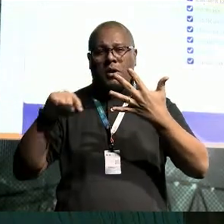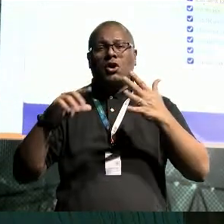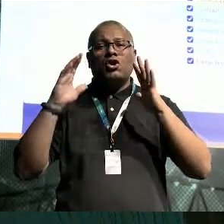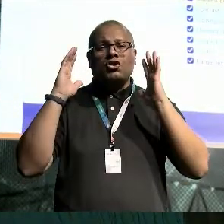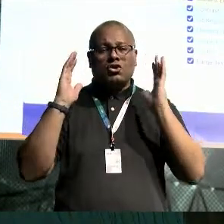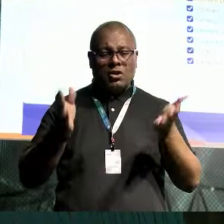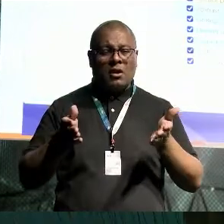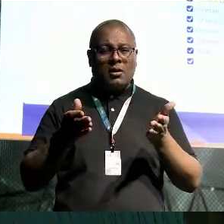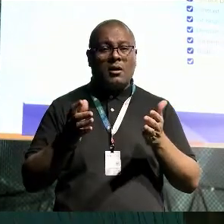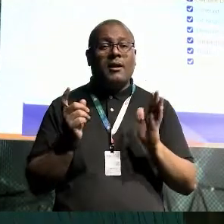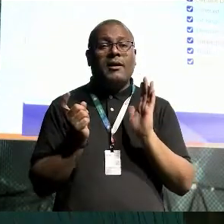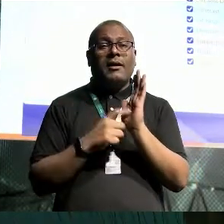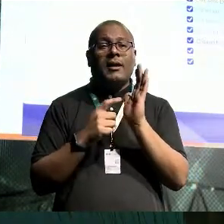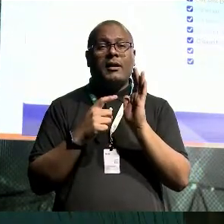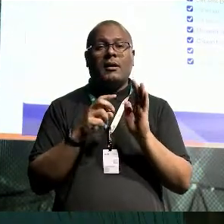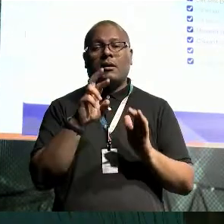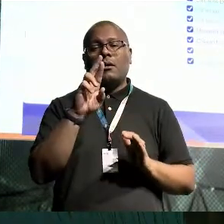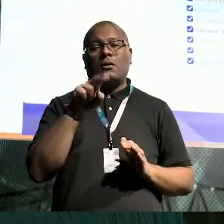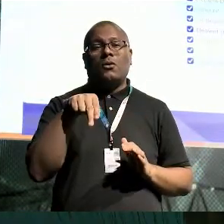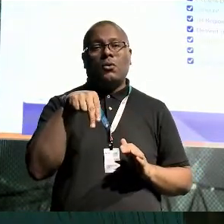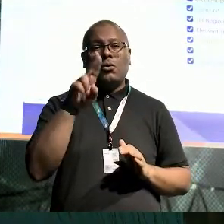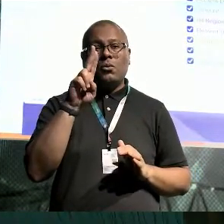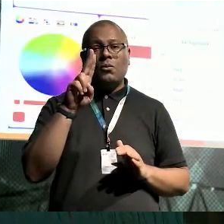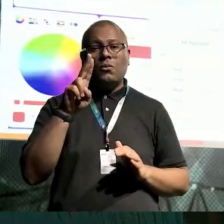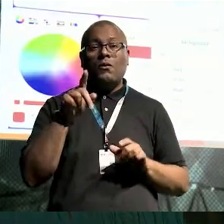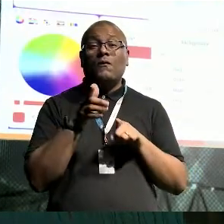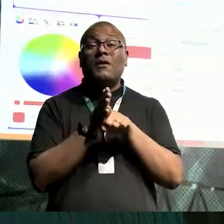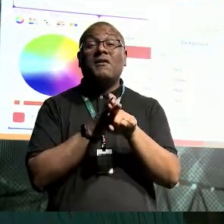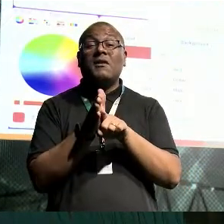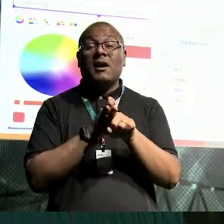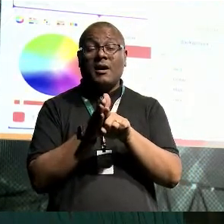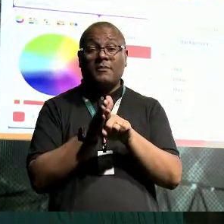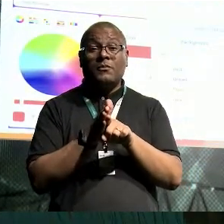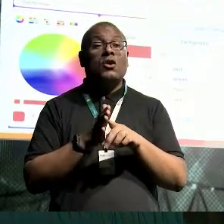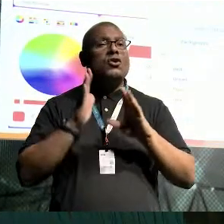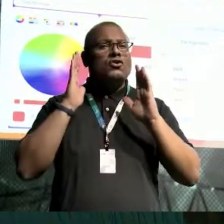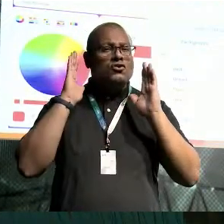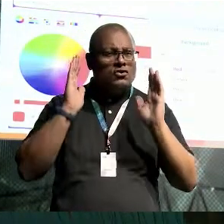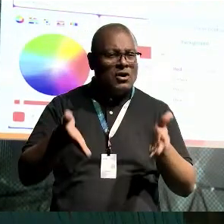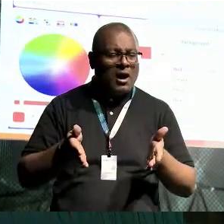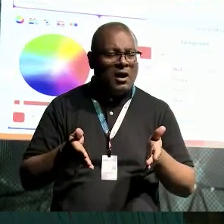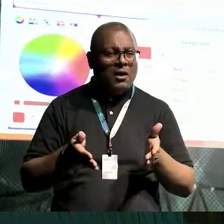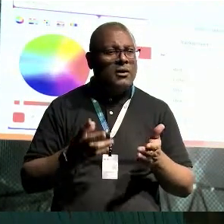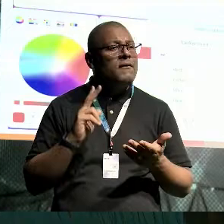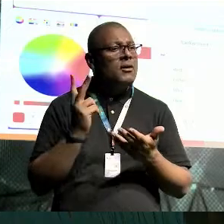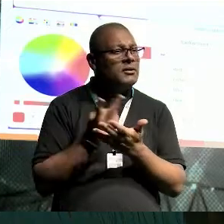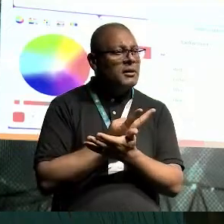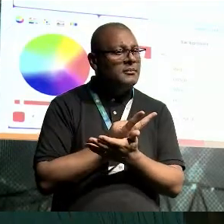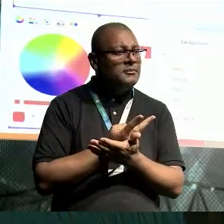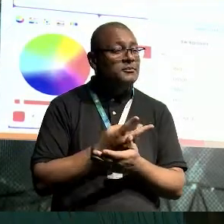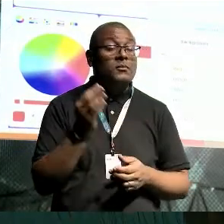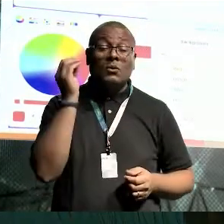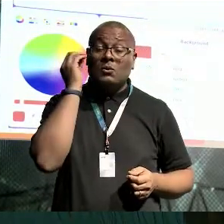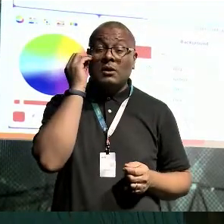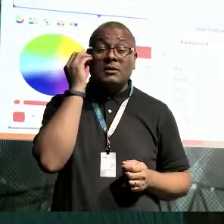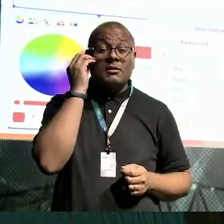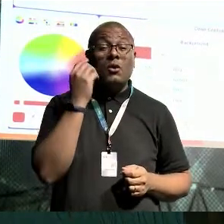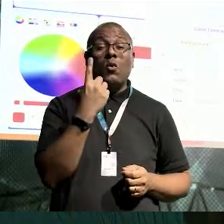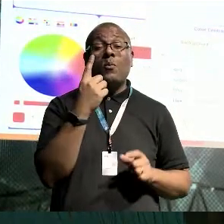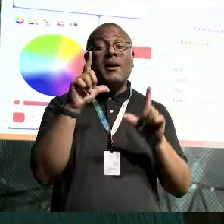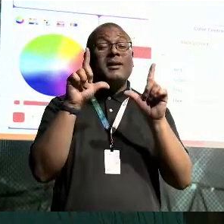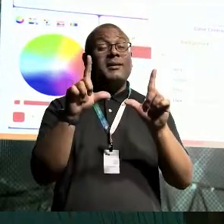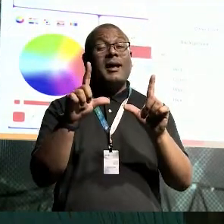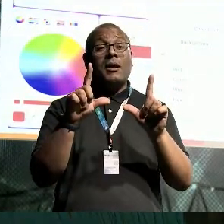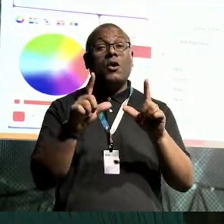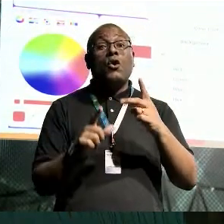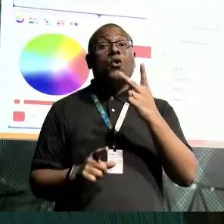as opções, cliquei em Run Audit. Cliquei nisso, o que ele vai me dar? Aqui eu estou testando só uma tela.